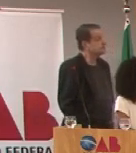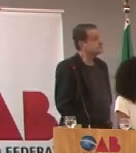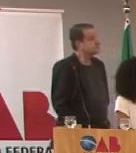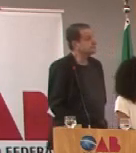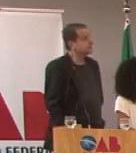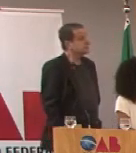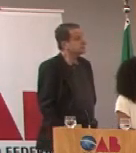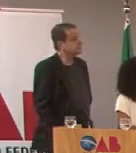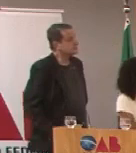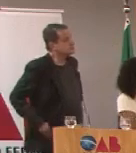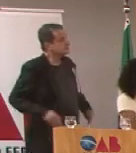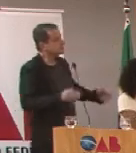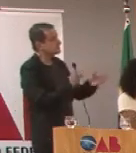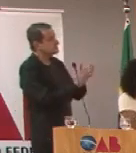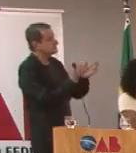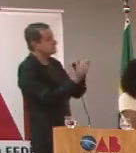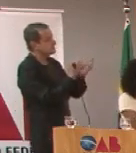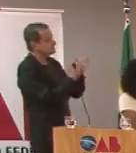mulheres.